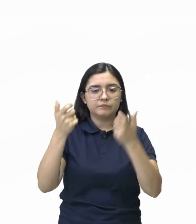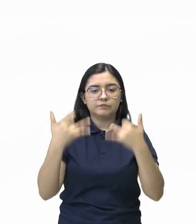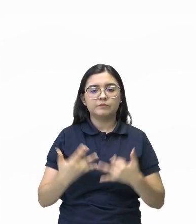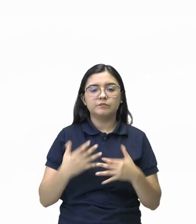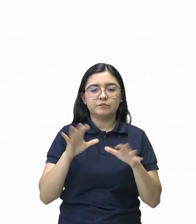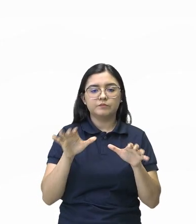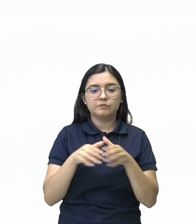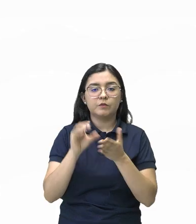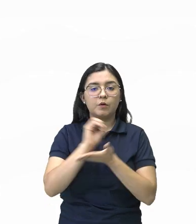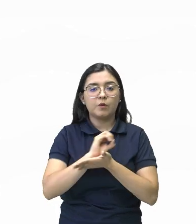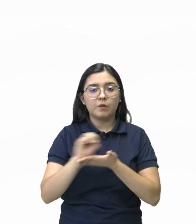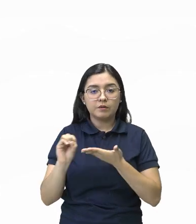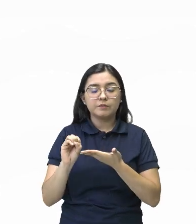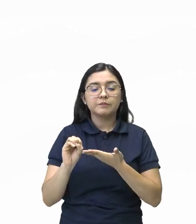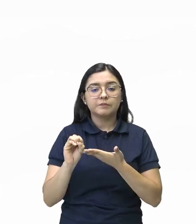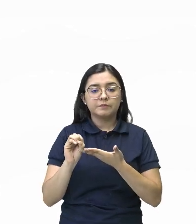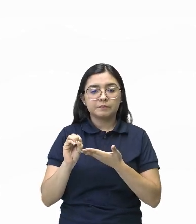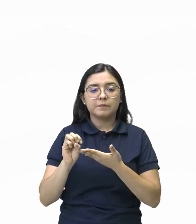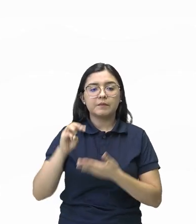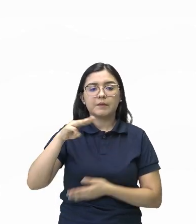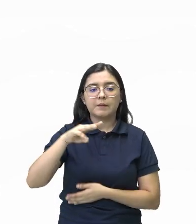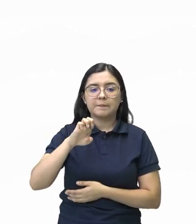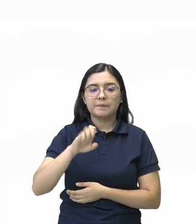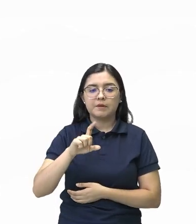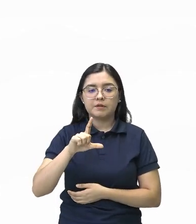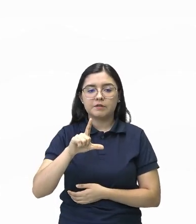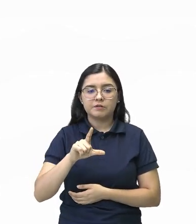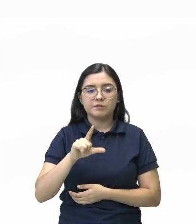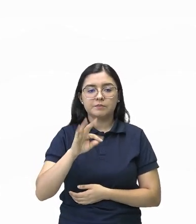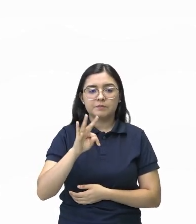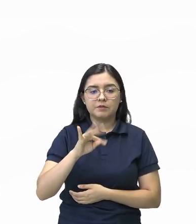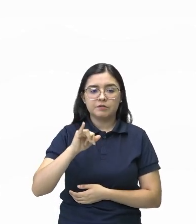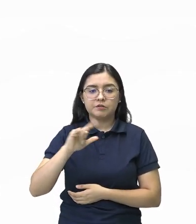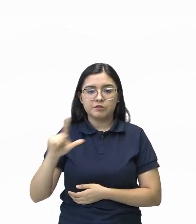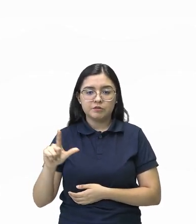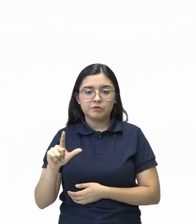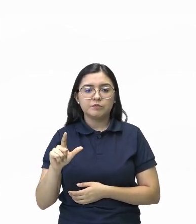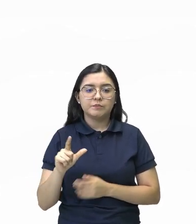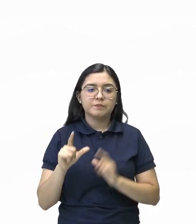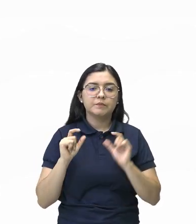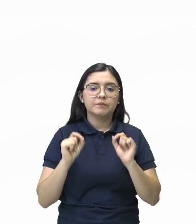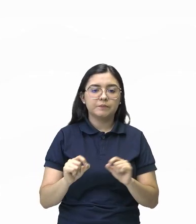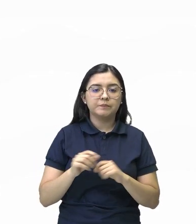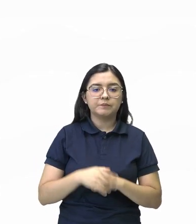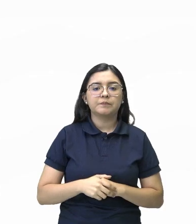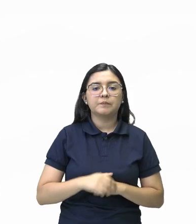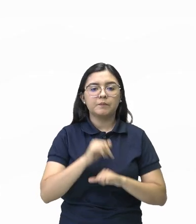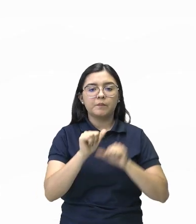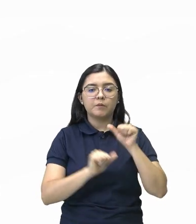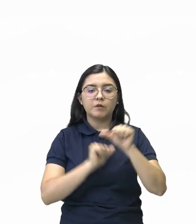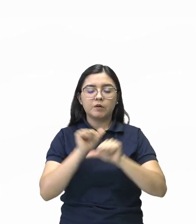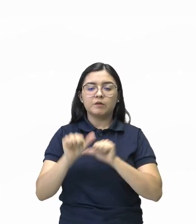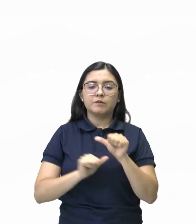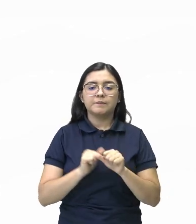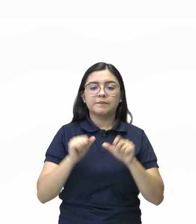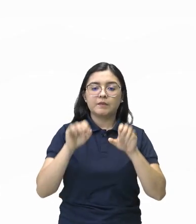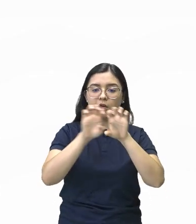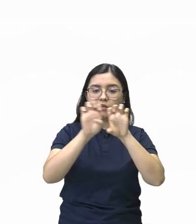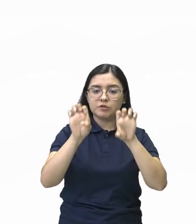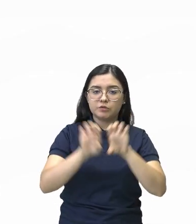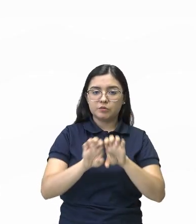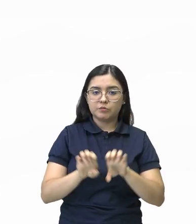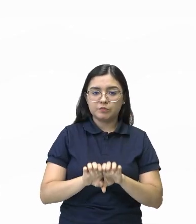grupo orgânico, um grupo metil, dentro da citosina, né? Alterando aí levemente a estrutura